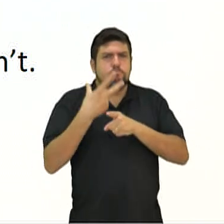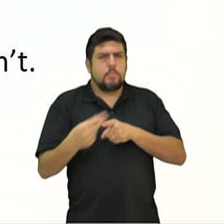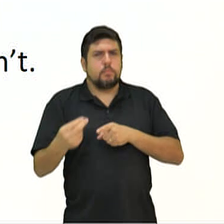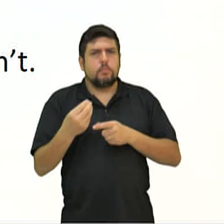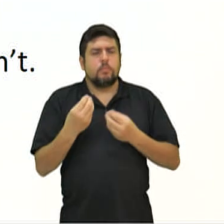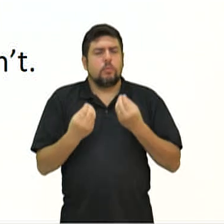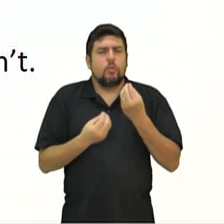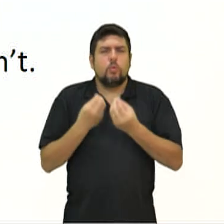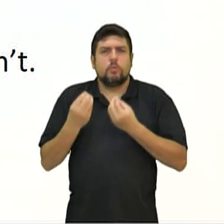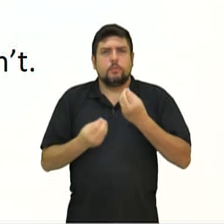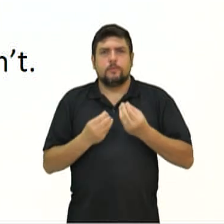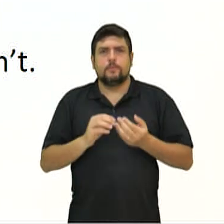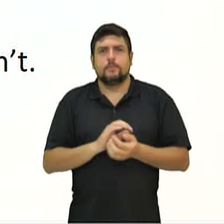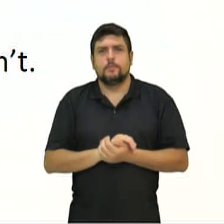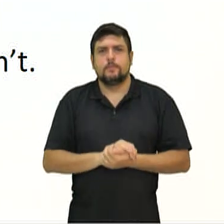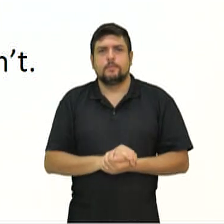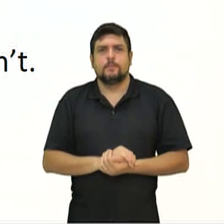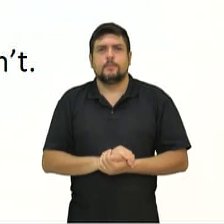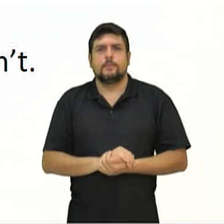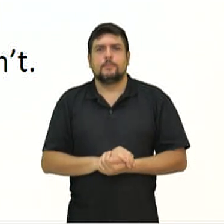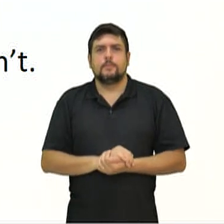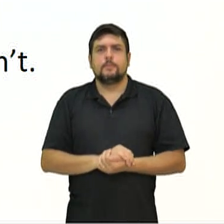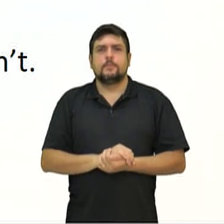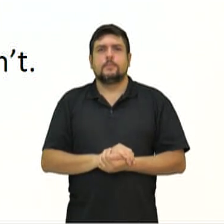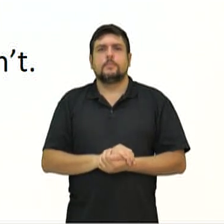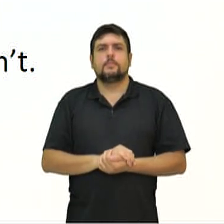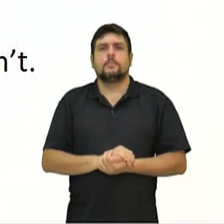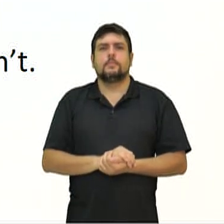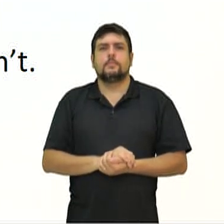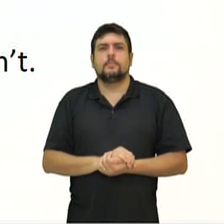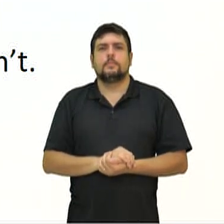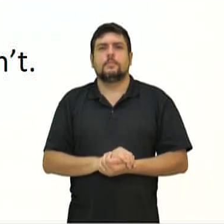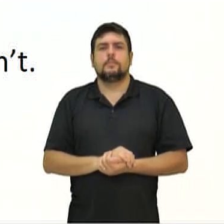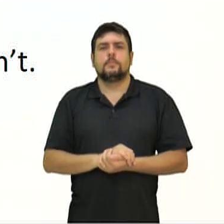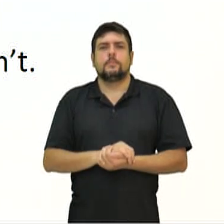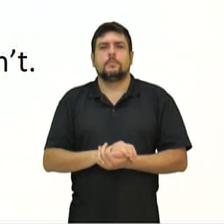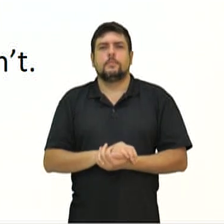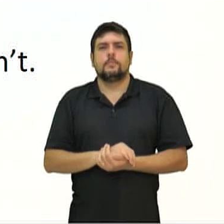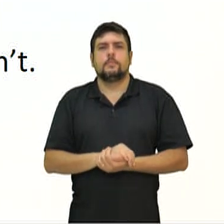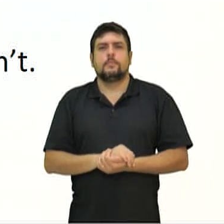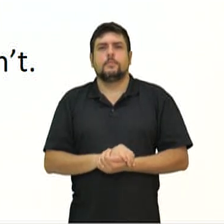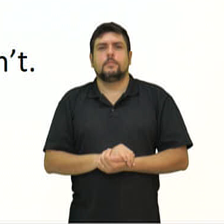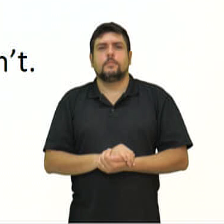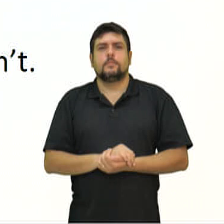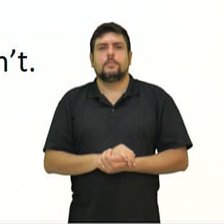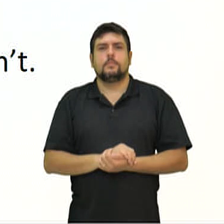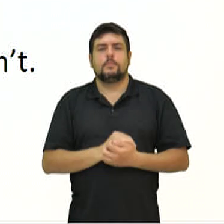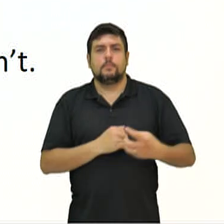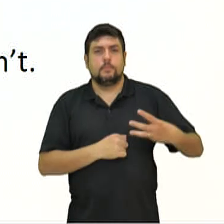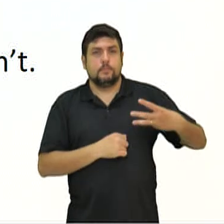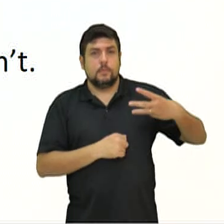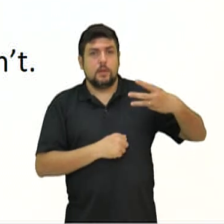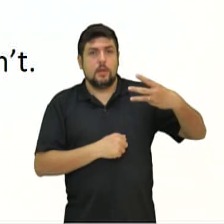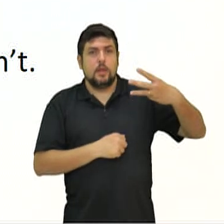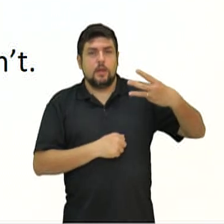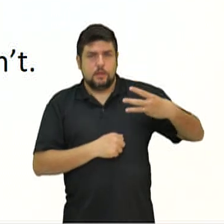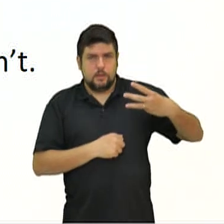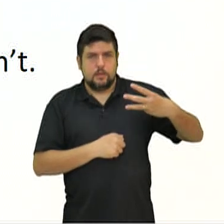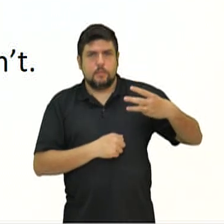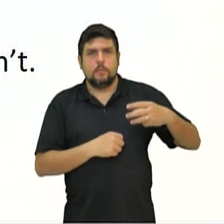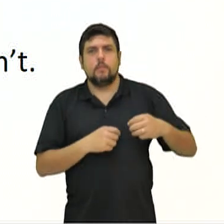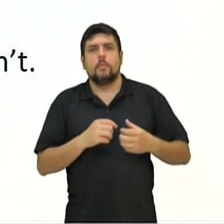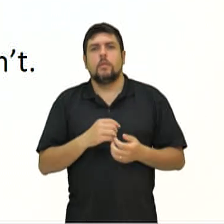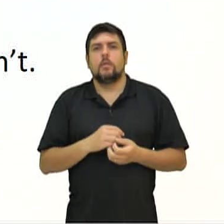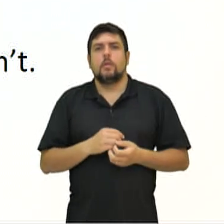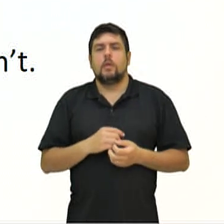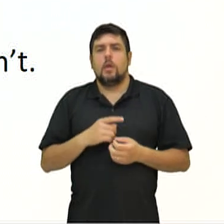E a número 3. How can sports help people and how? Aqui nós temos justamente a pergunta da